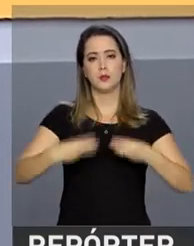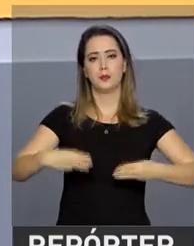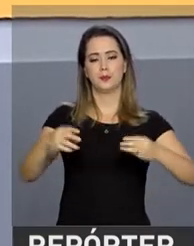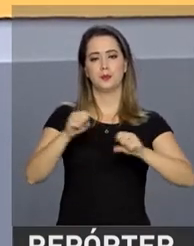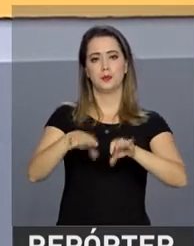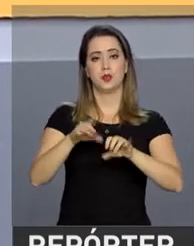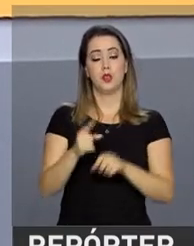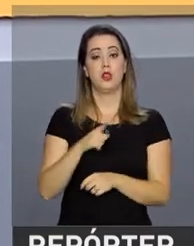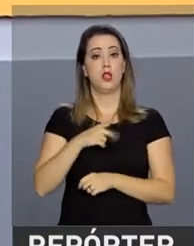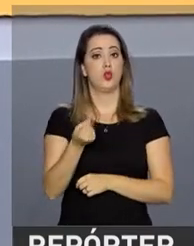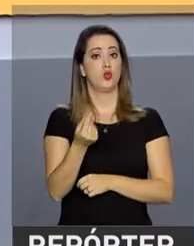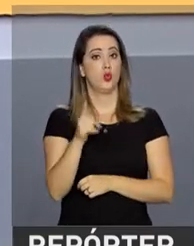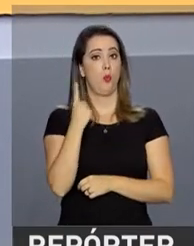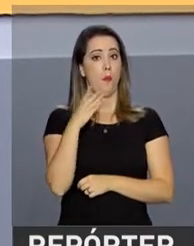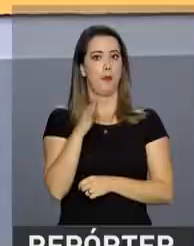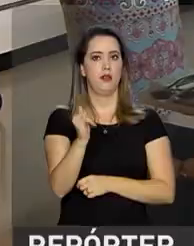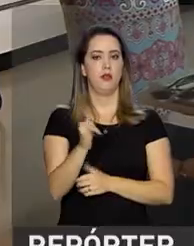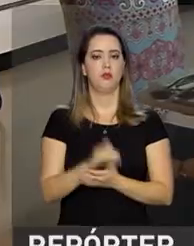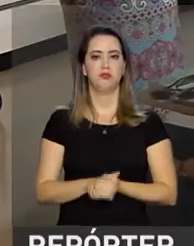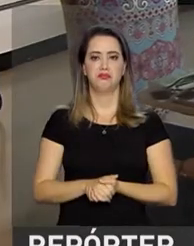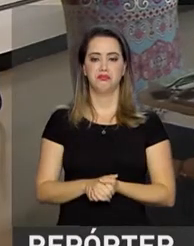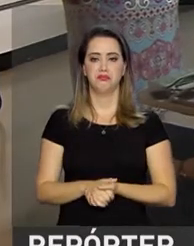recursos de R$1 bilhão.